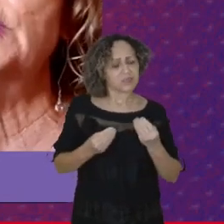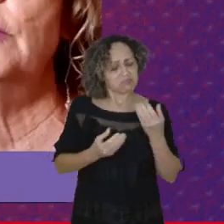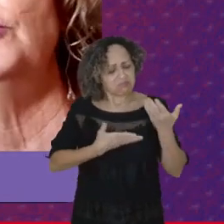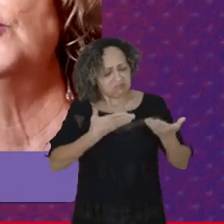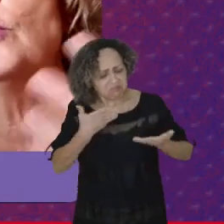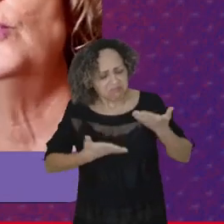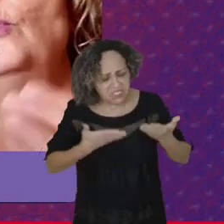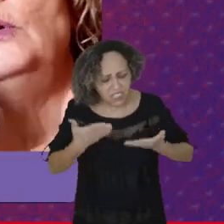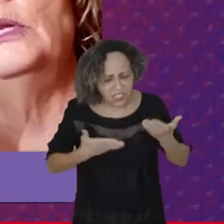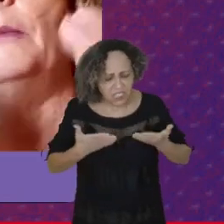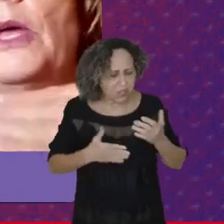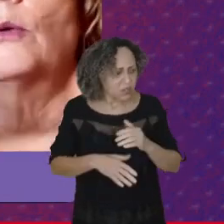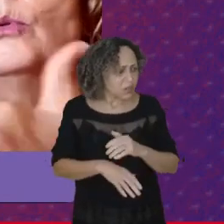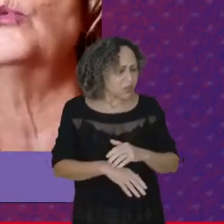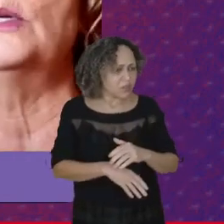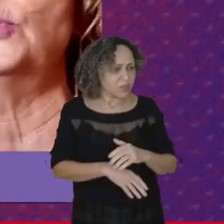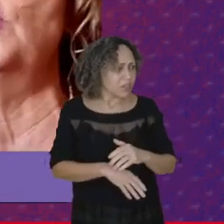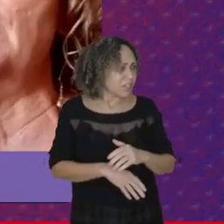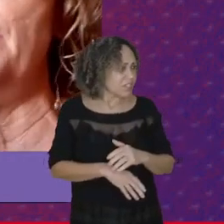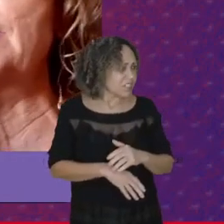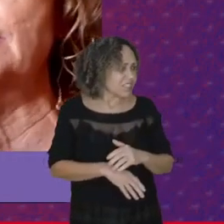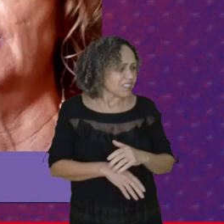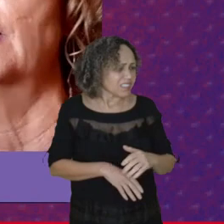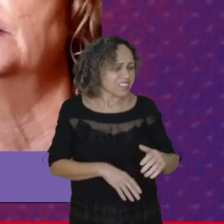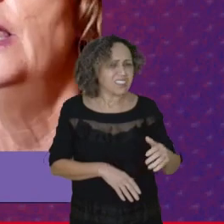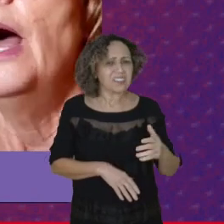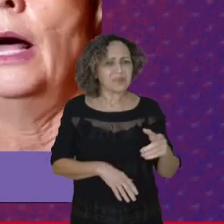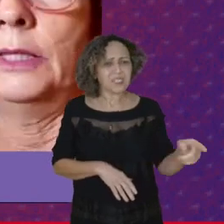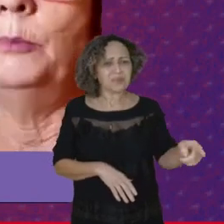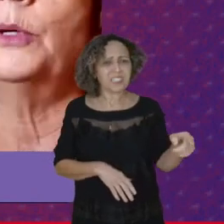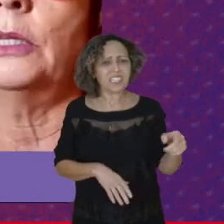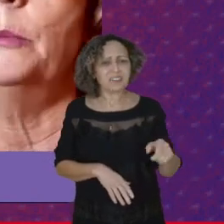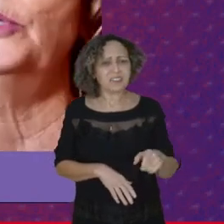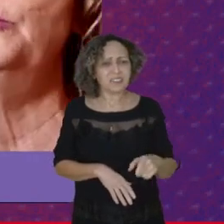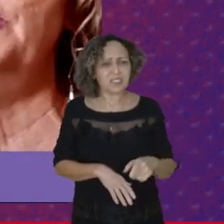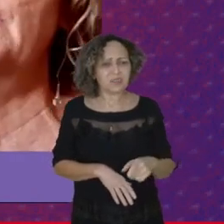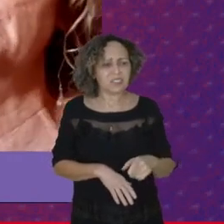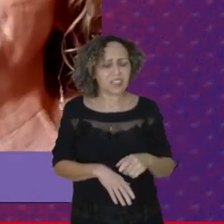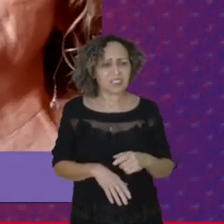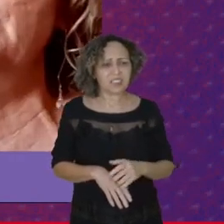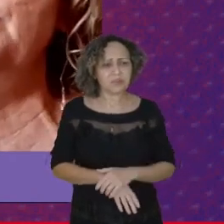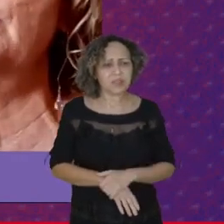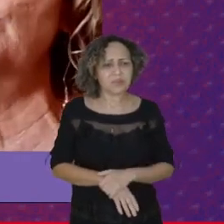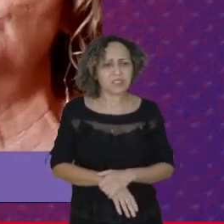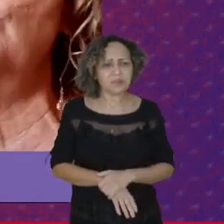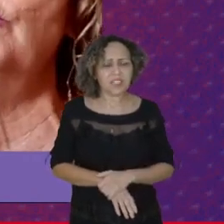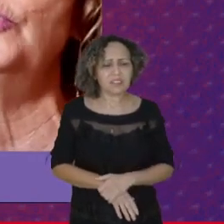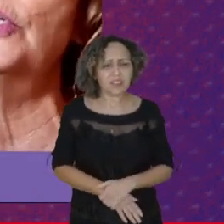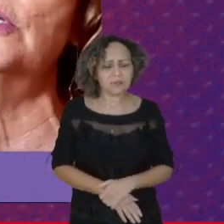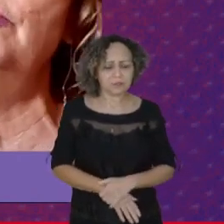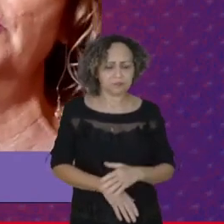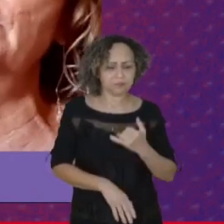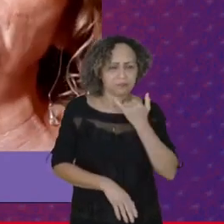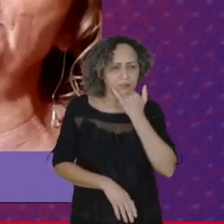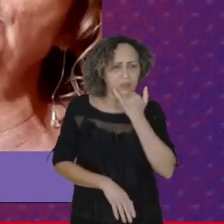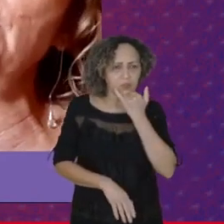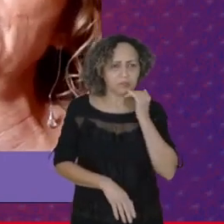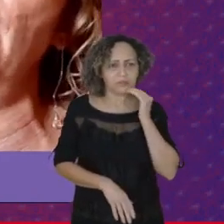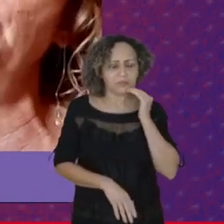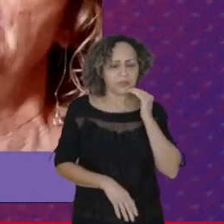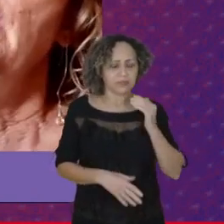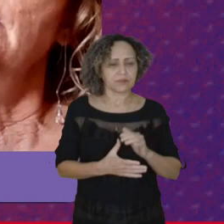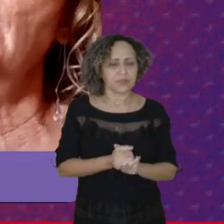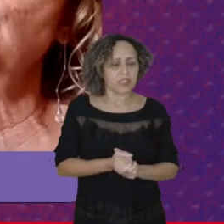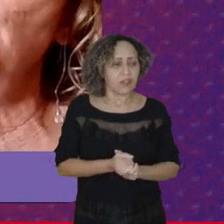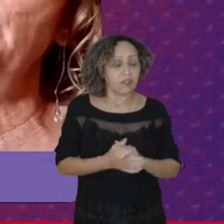em algum serviço de acordo com a sua capacidade. Até porque também no meio dessa pandemia com o Covid que enfrentamos, a